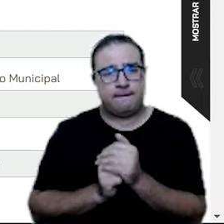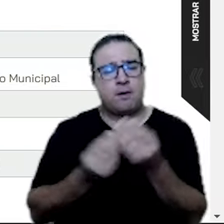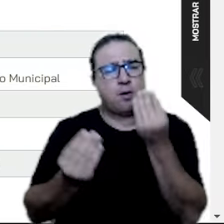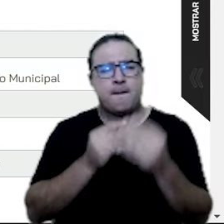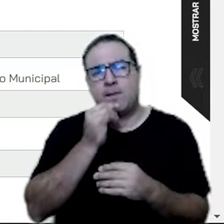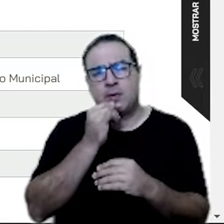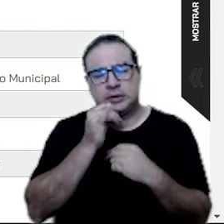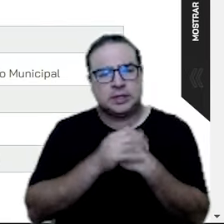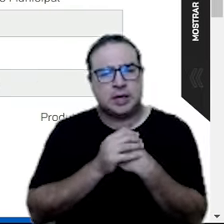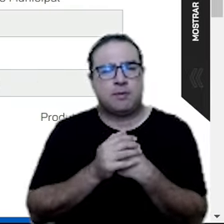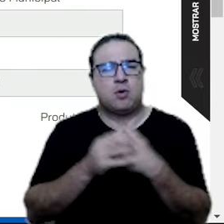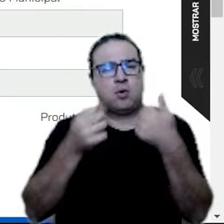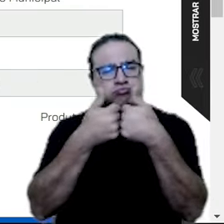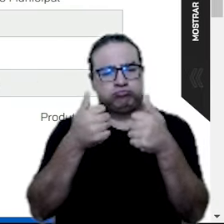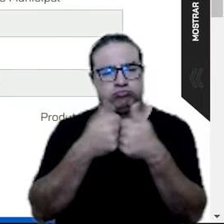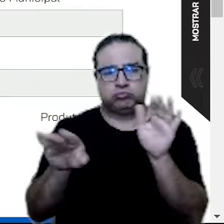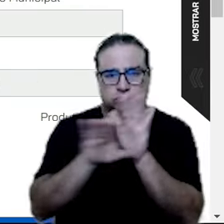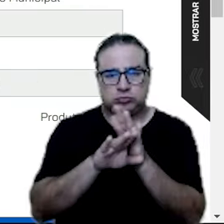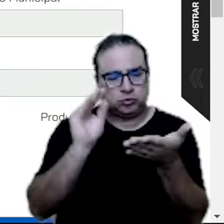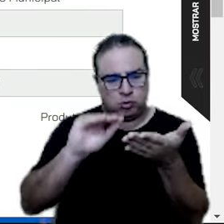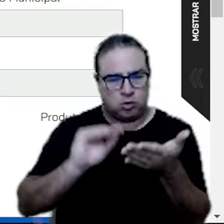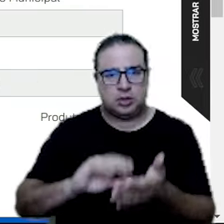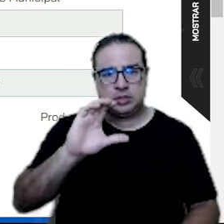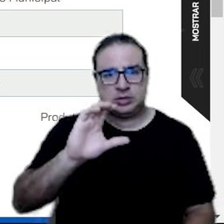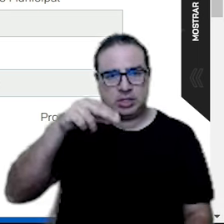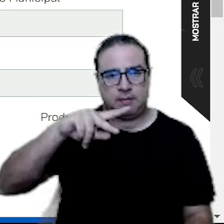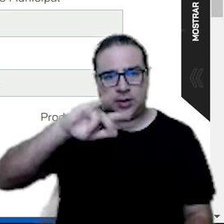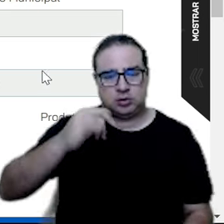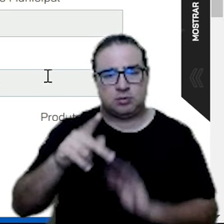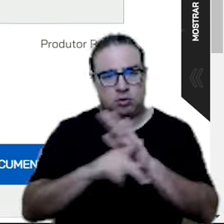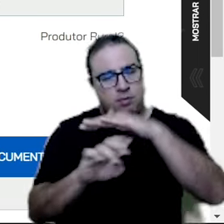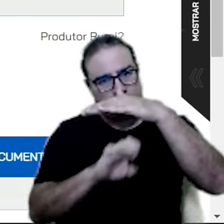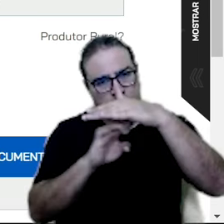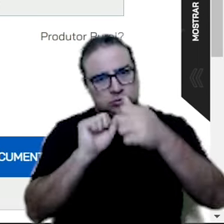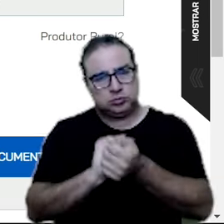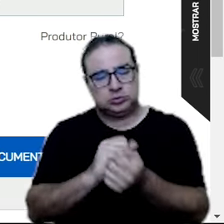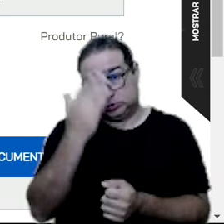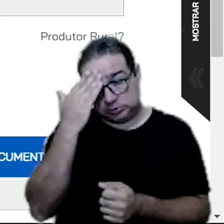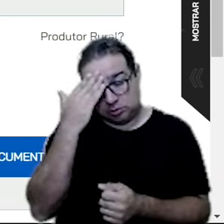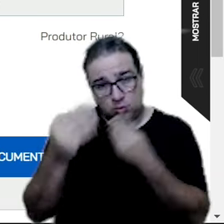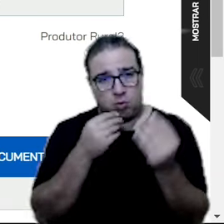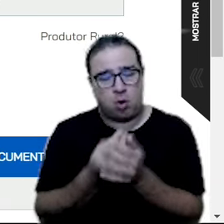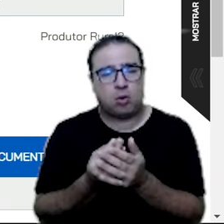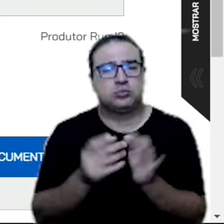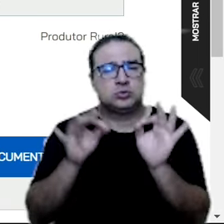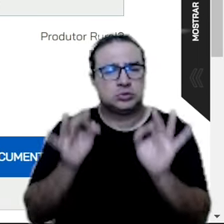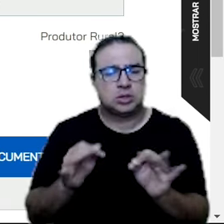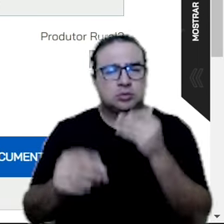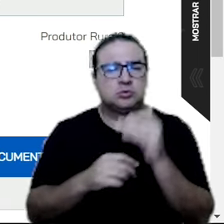transportadora por exemplo né eu venho aqui insiro o CNPJ dessa transportadora identifico ela como